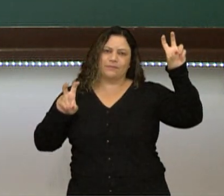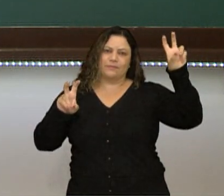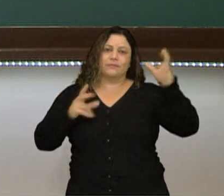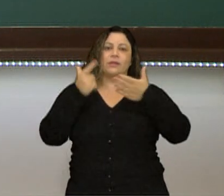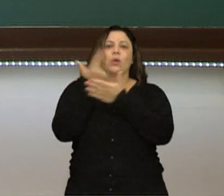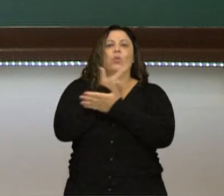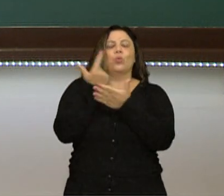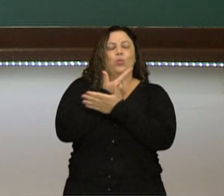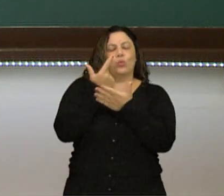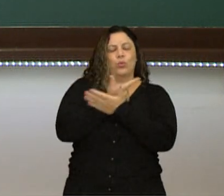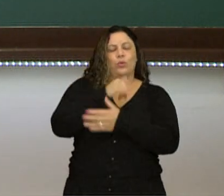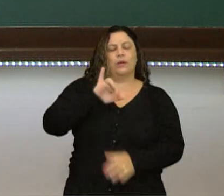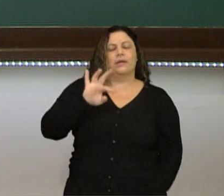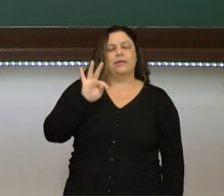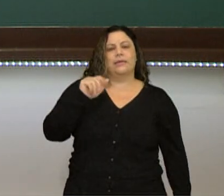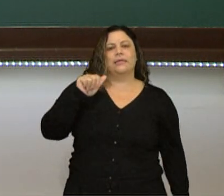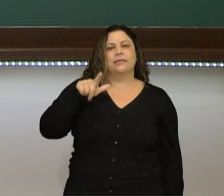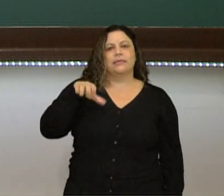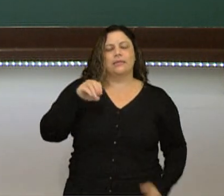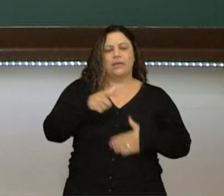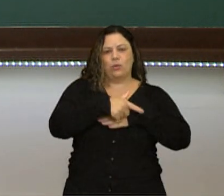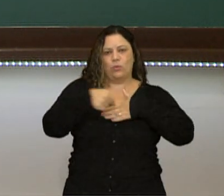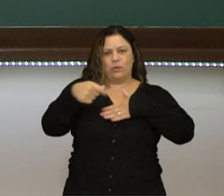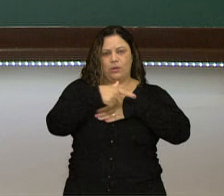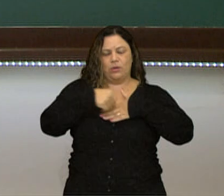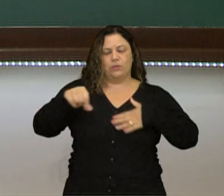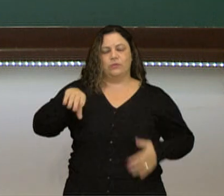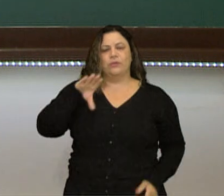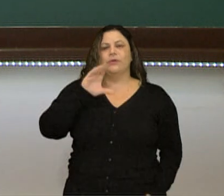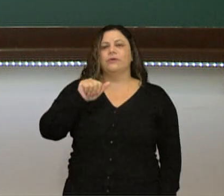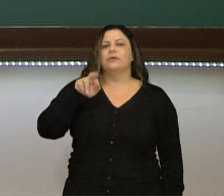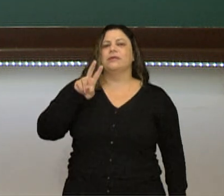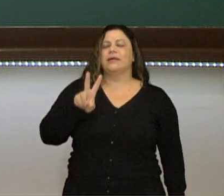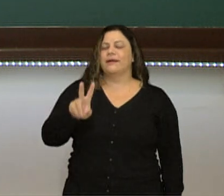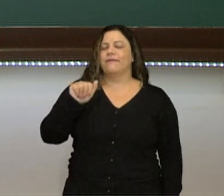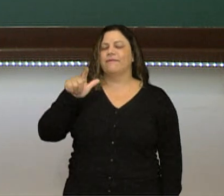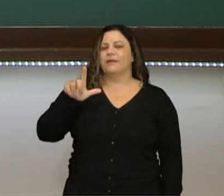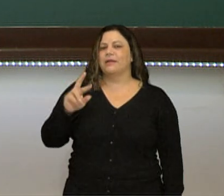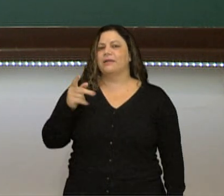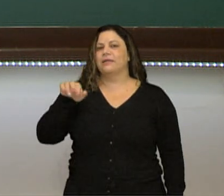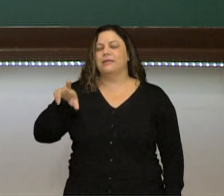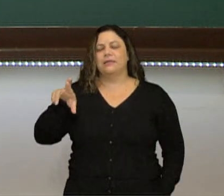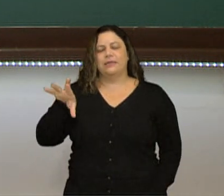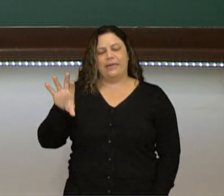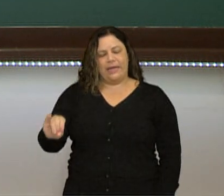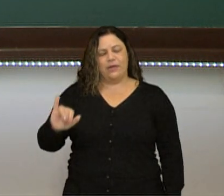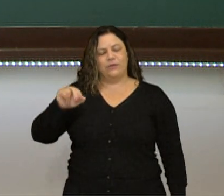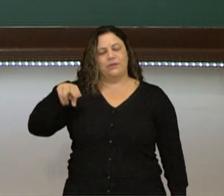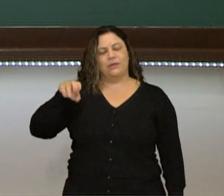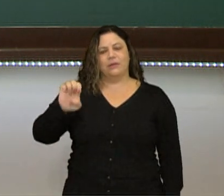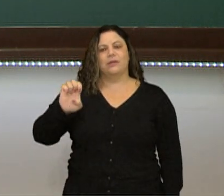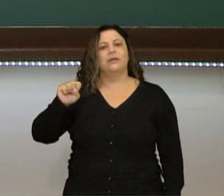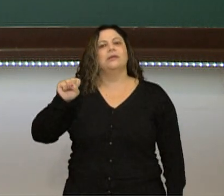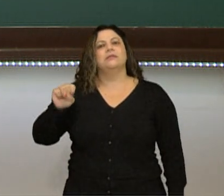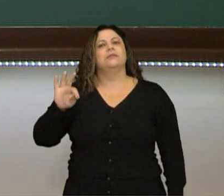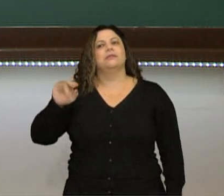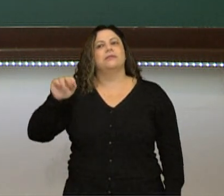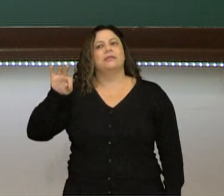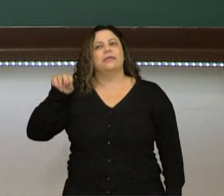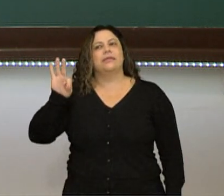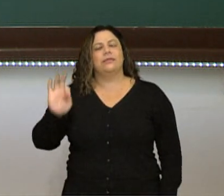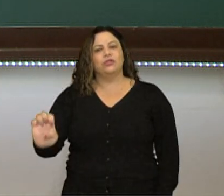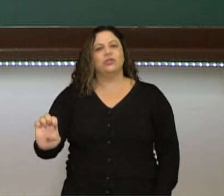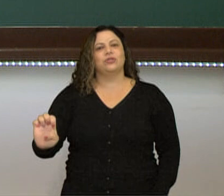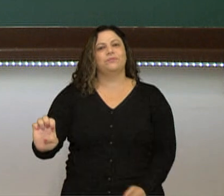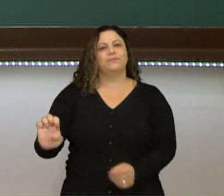do Ítalo Calvino, O Cavaleiro Inexistente, uma dica de leitura. É um livro bem curtinho,